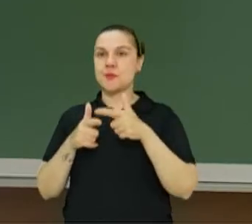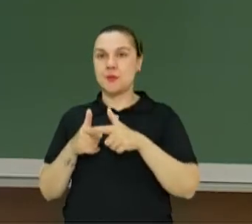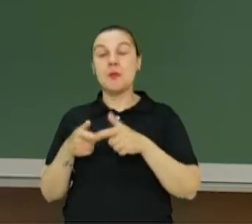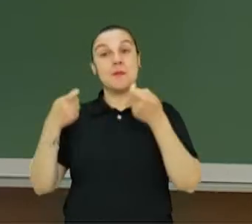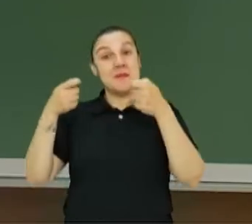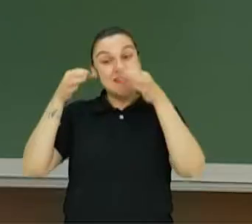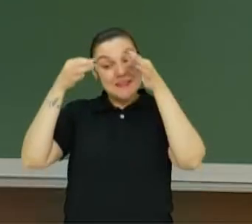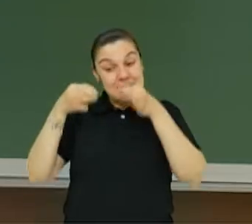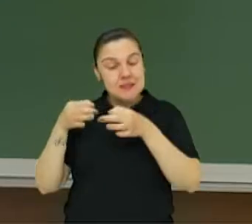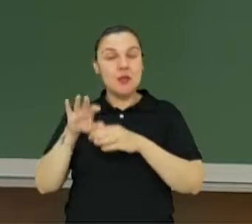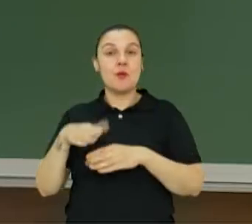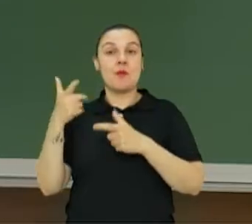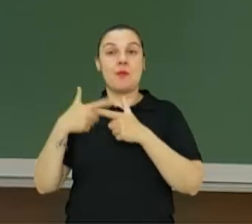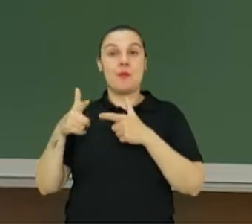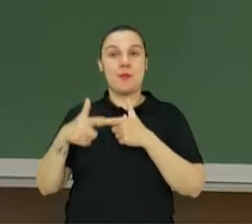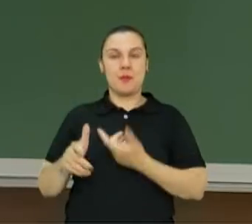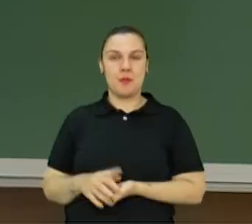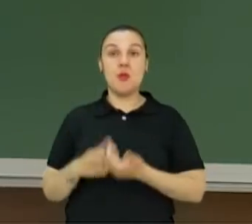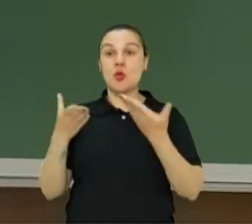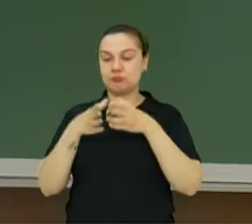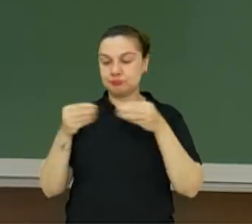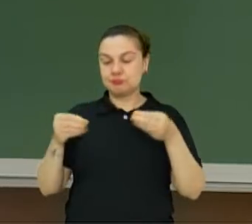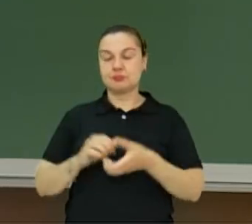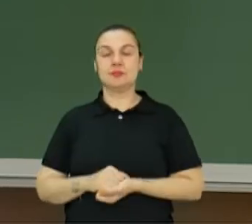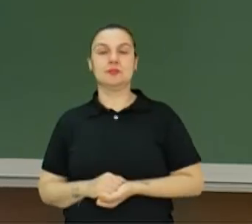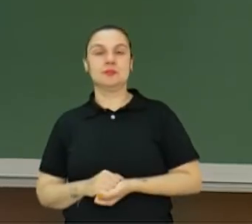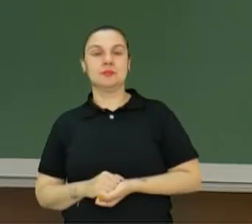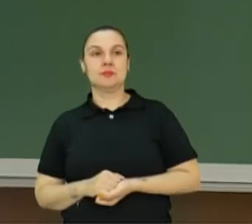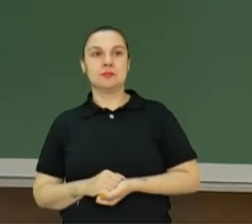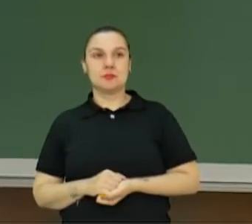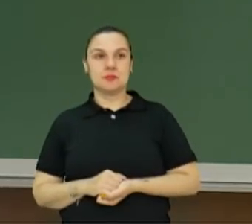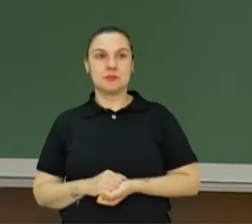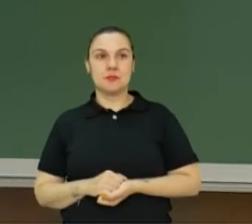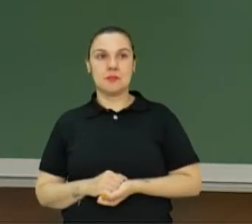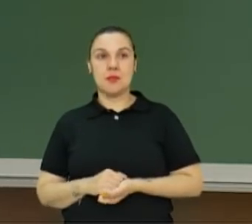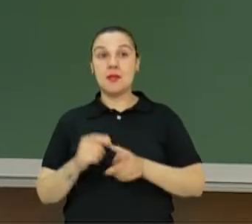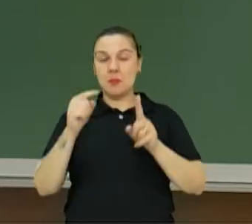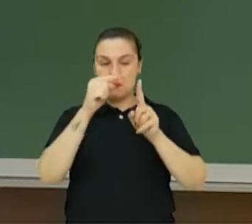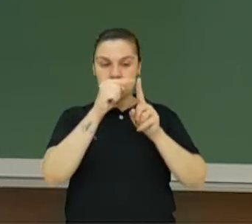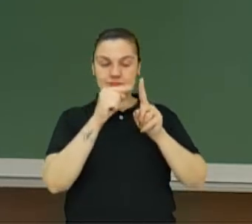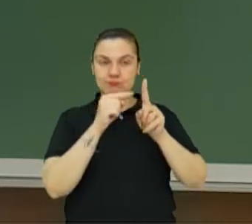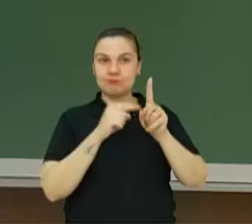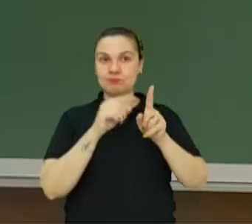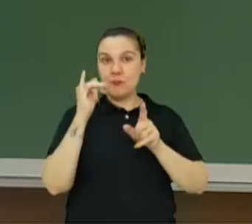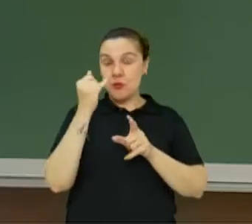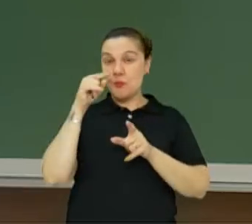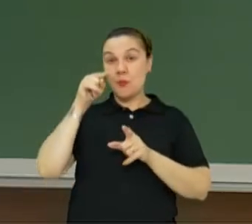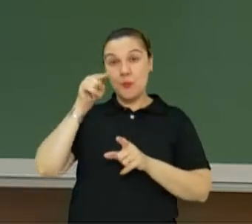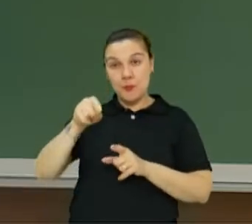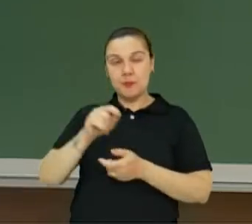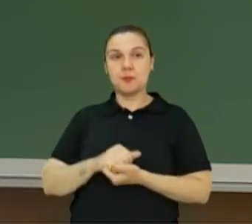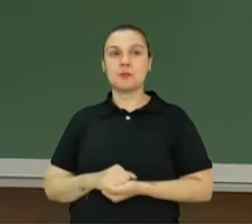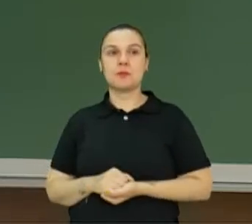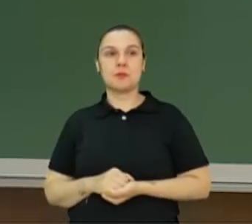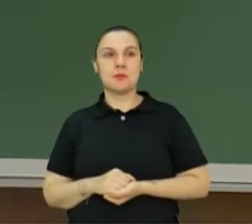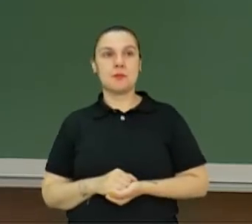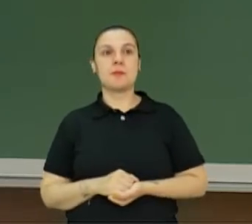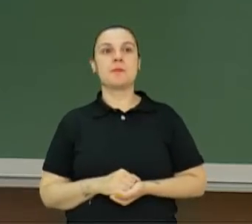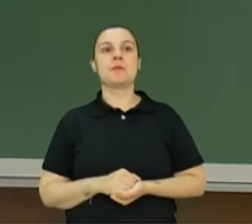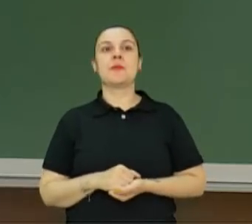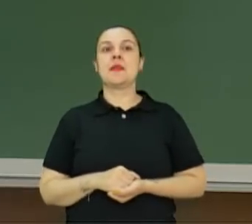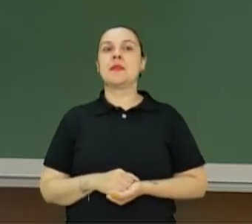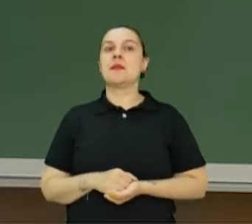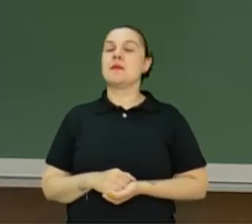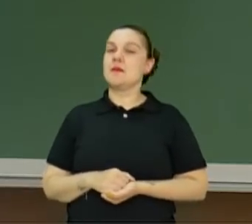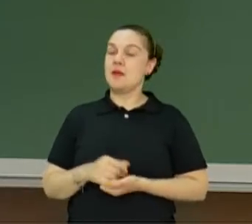que ter certeza qual é o problema e qual é a solução. E pontos cruciais deste assunto, que é um assunto bem